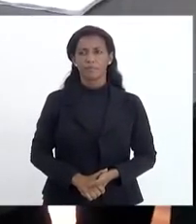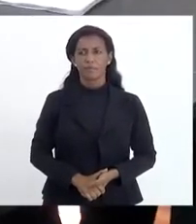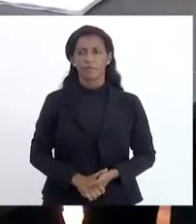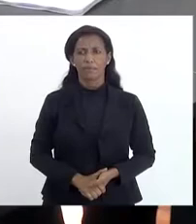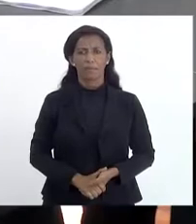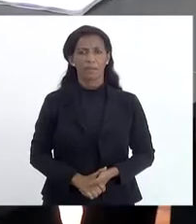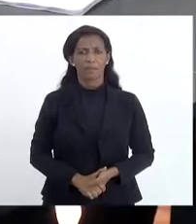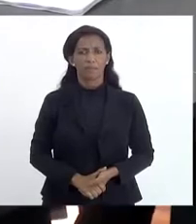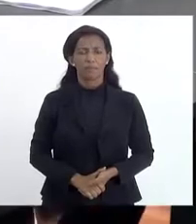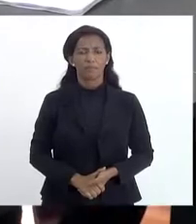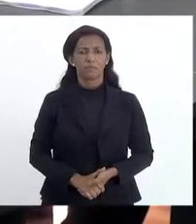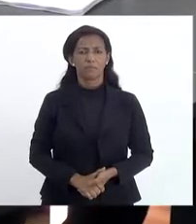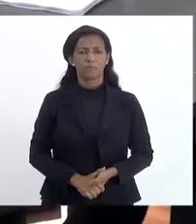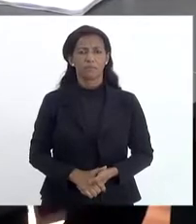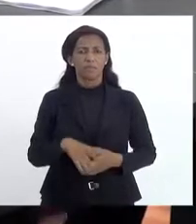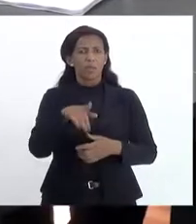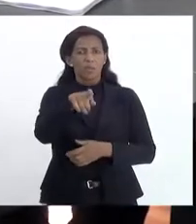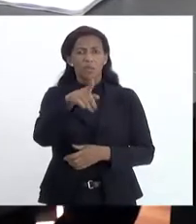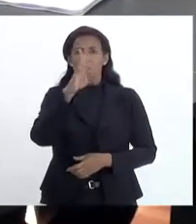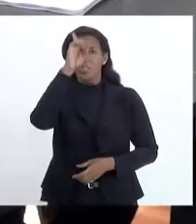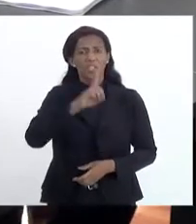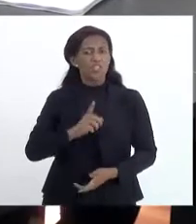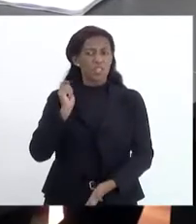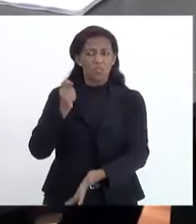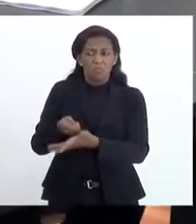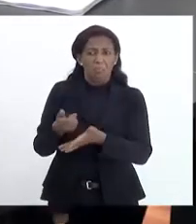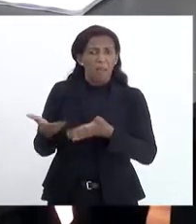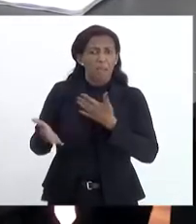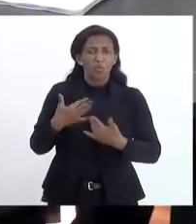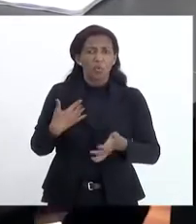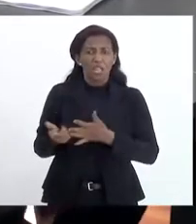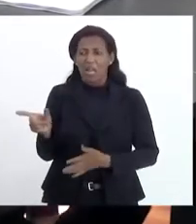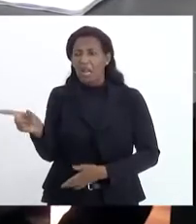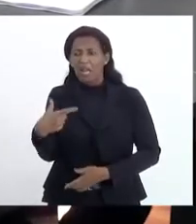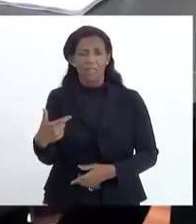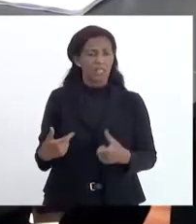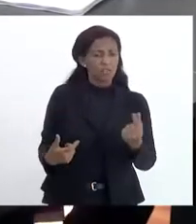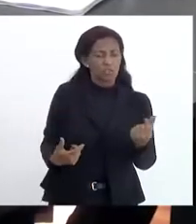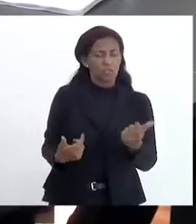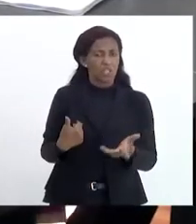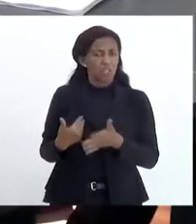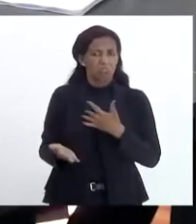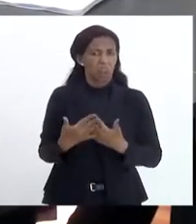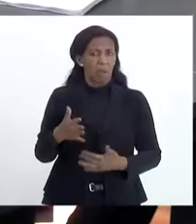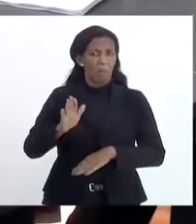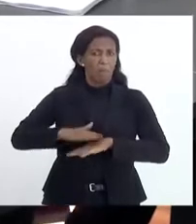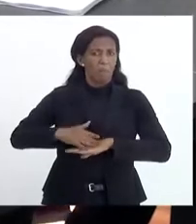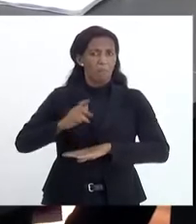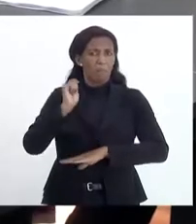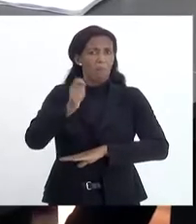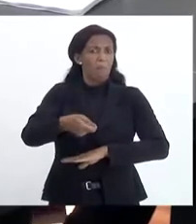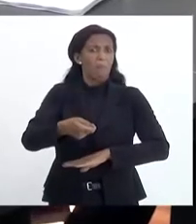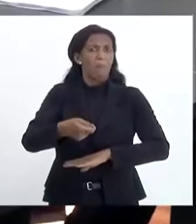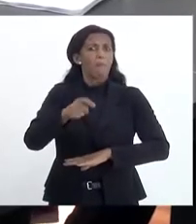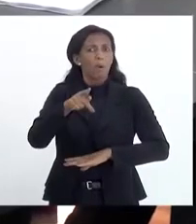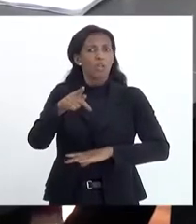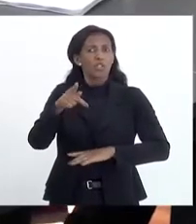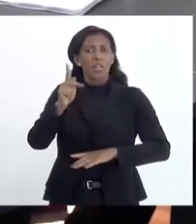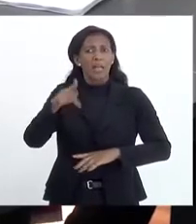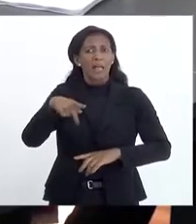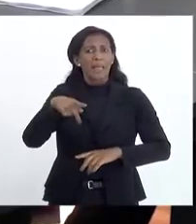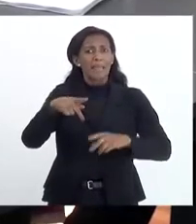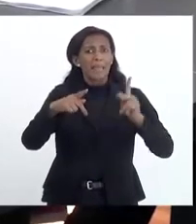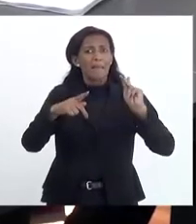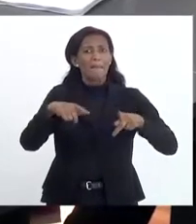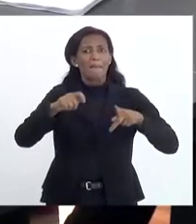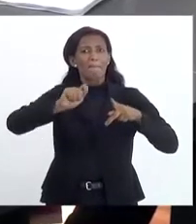Pode pagar com o que for, qualquer jeito. É bom especificar. Não, porque hoje, deputado Rosenberg, você paga até em PIX.